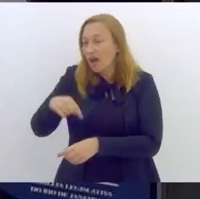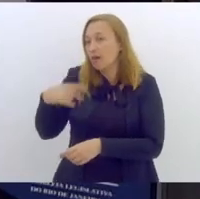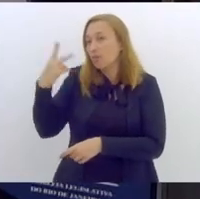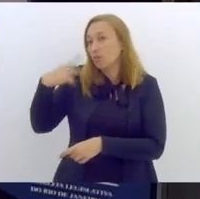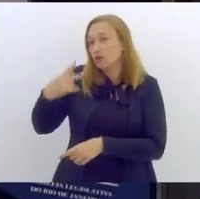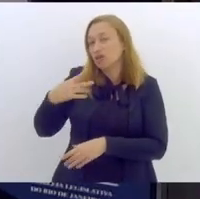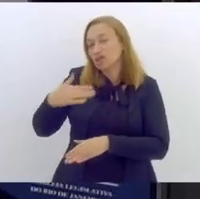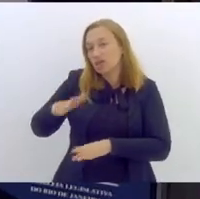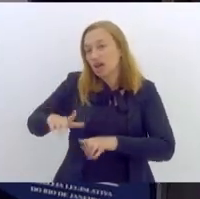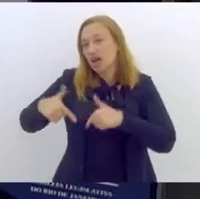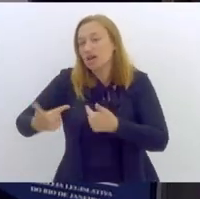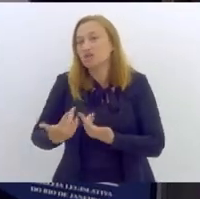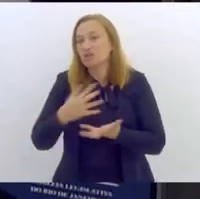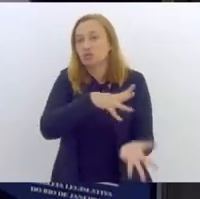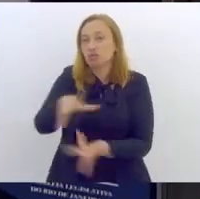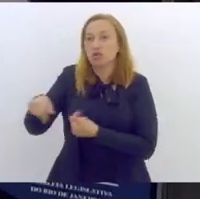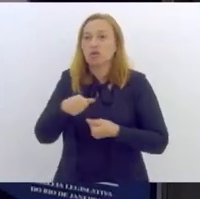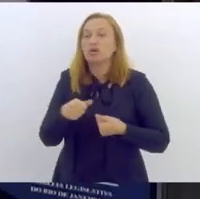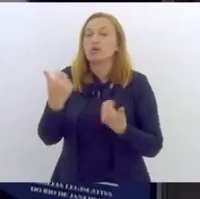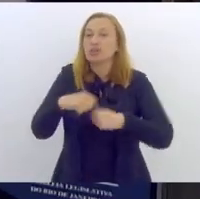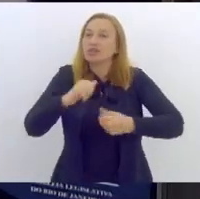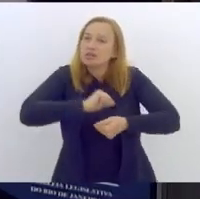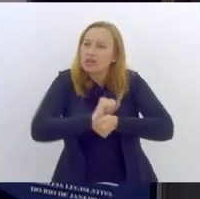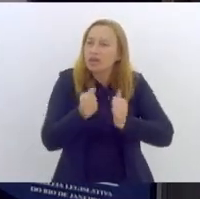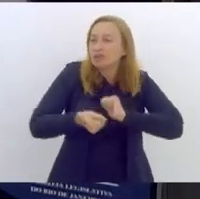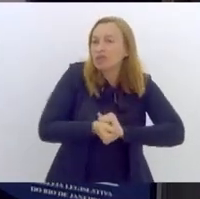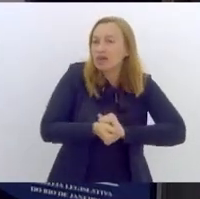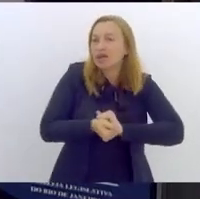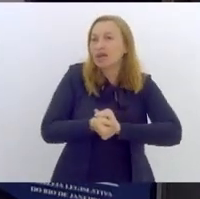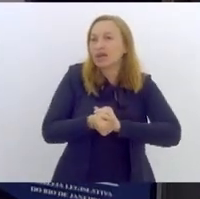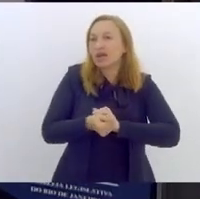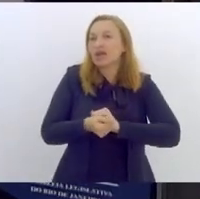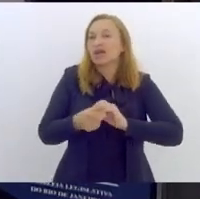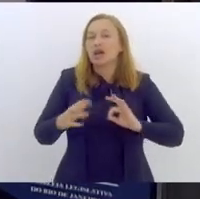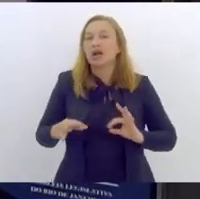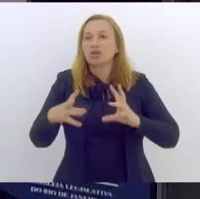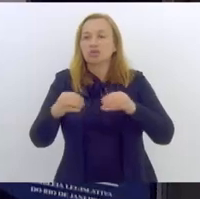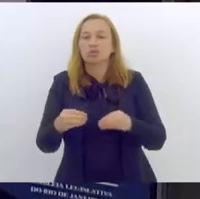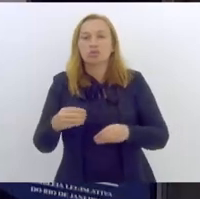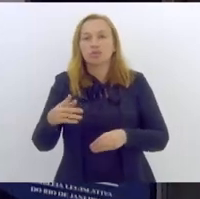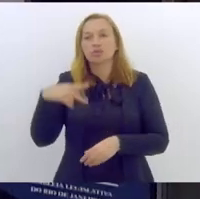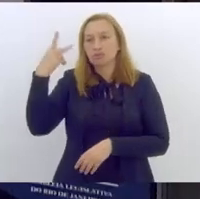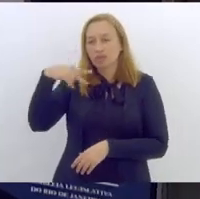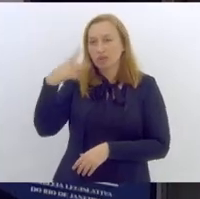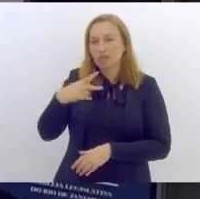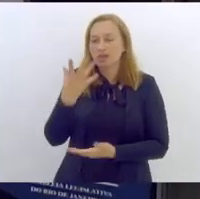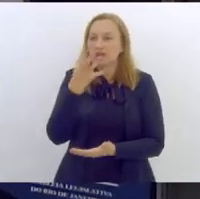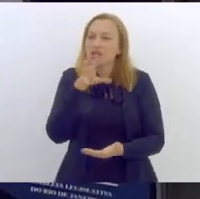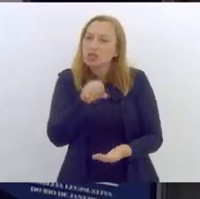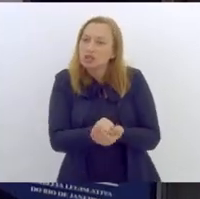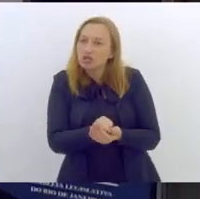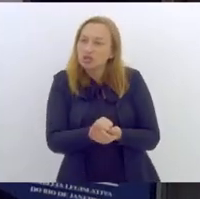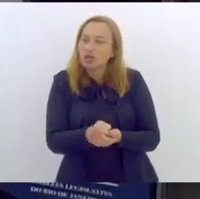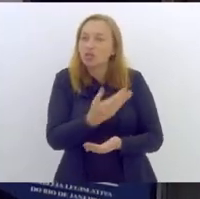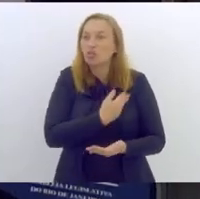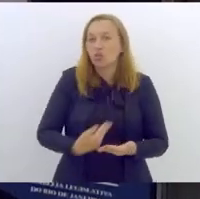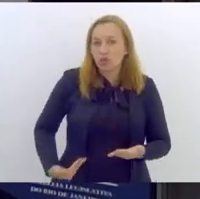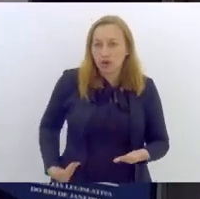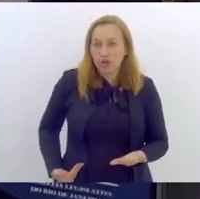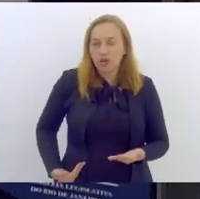então nós temos que nos enquadrar as entidades de classe e a esse Parlamento deixar registrado que o governo